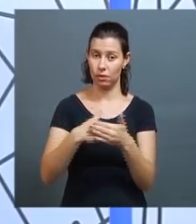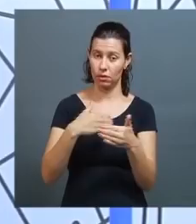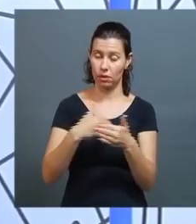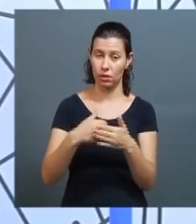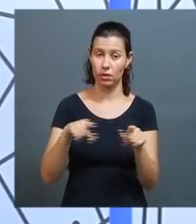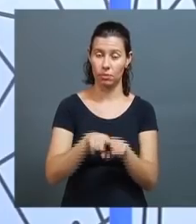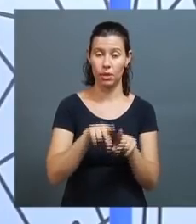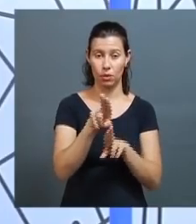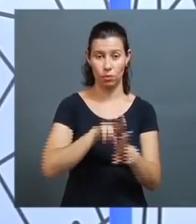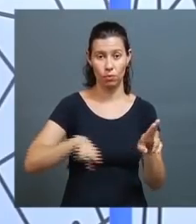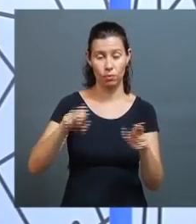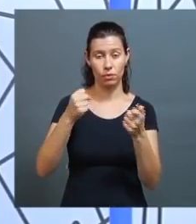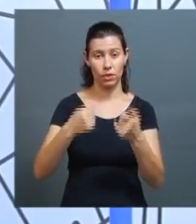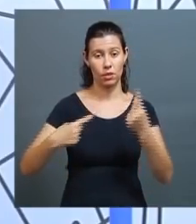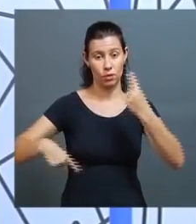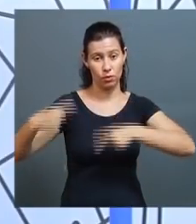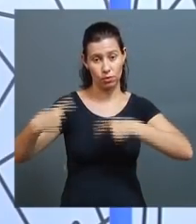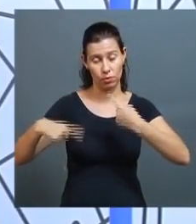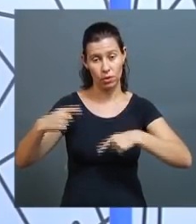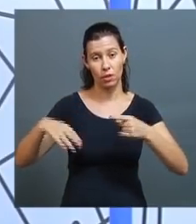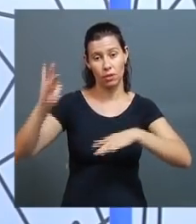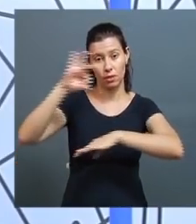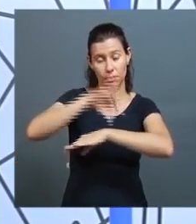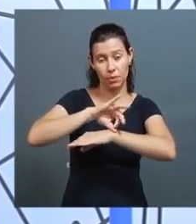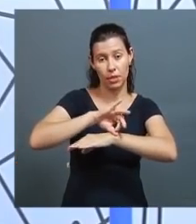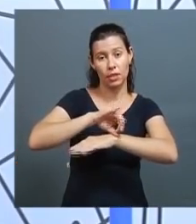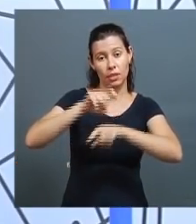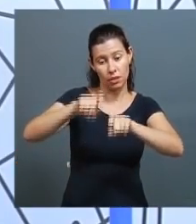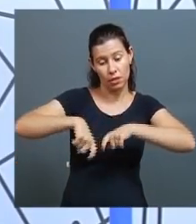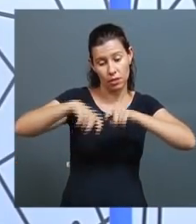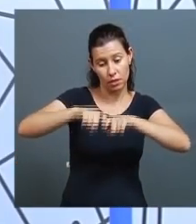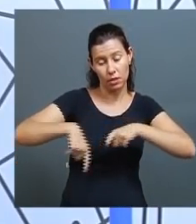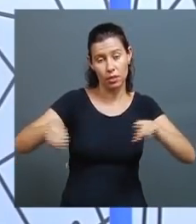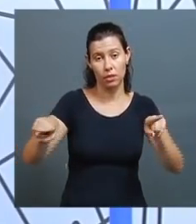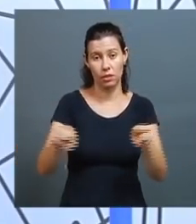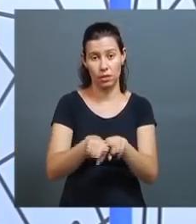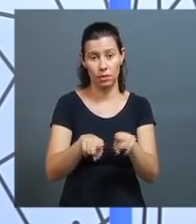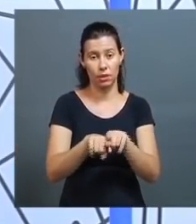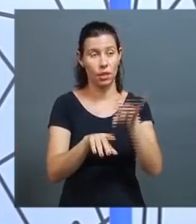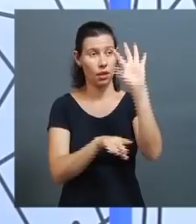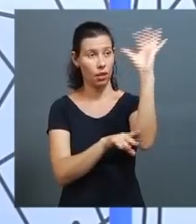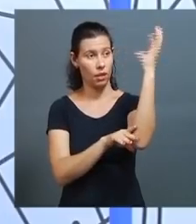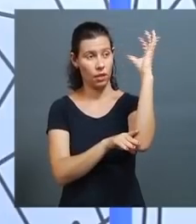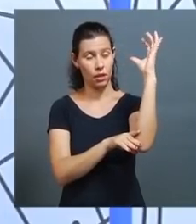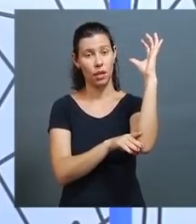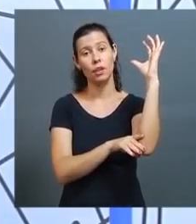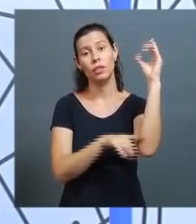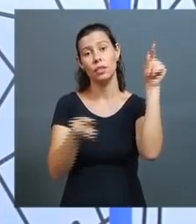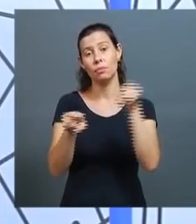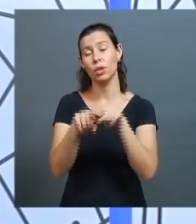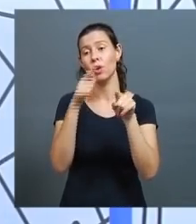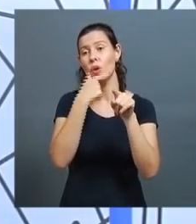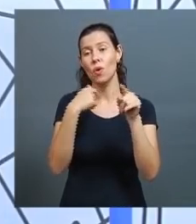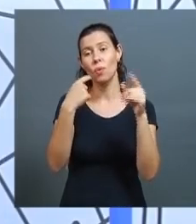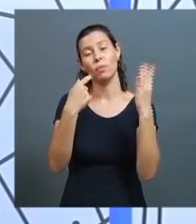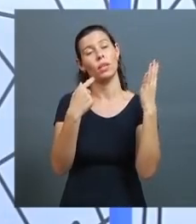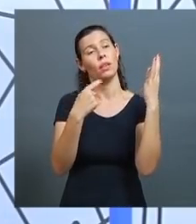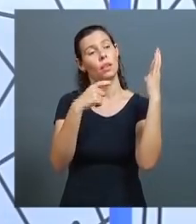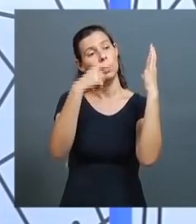para discussão de temas como uso de abelhas na agricultura, interações planta-polinizador, ecologia molecular de